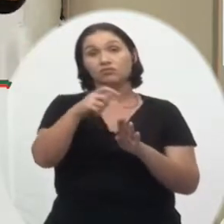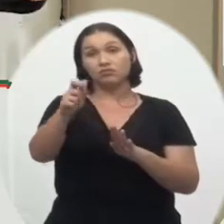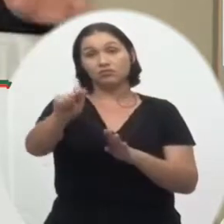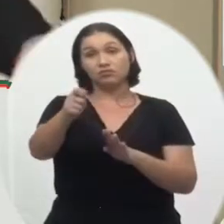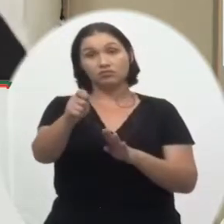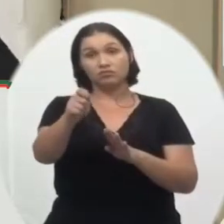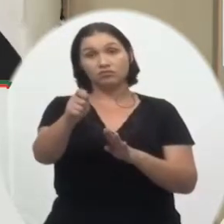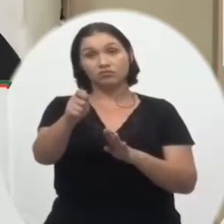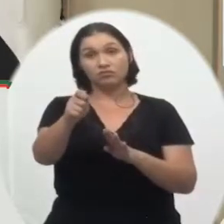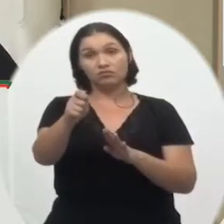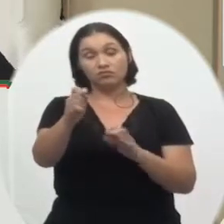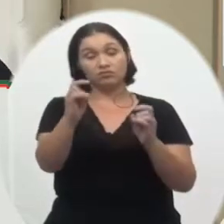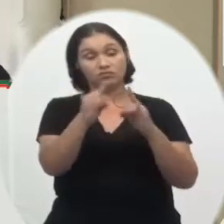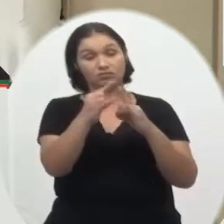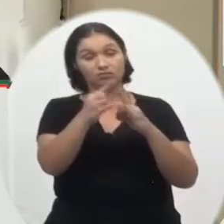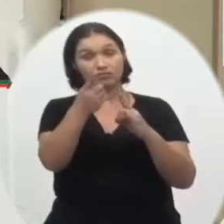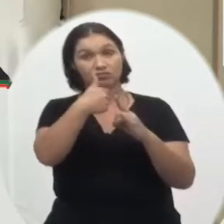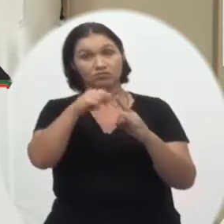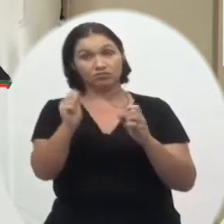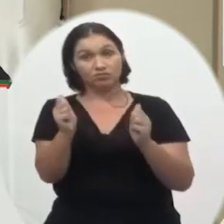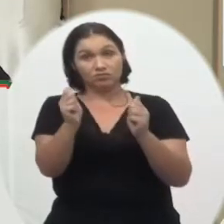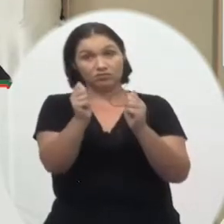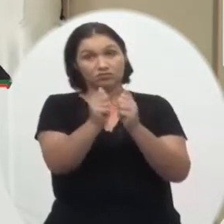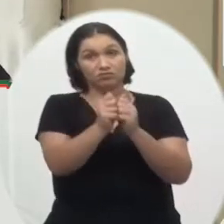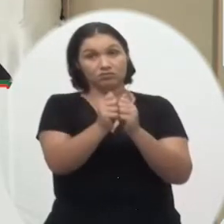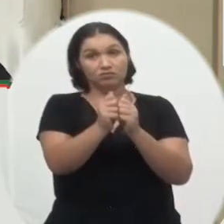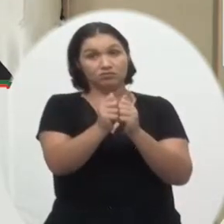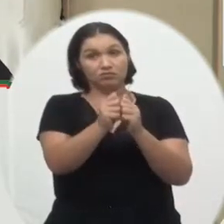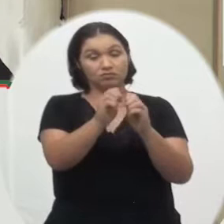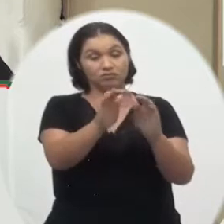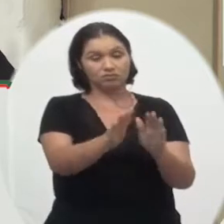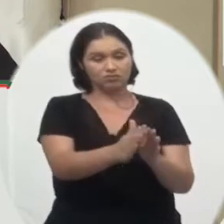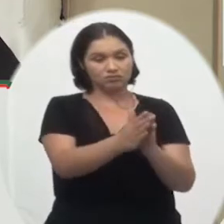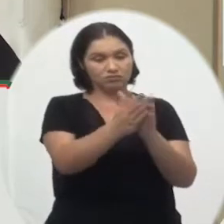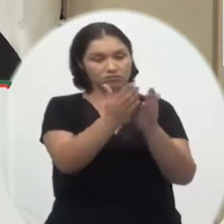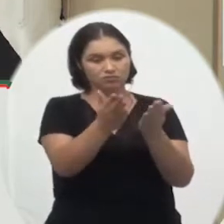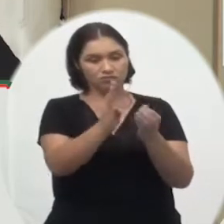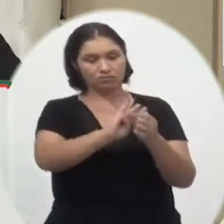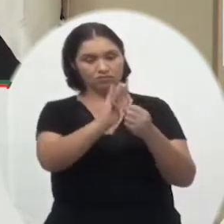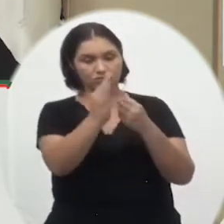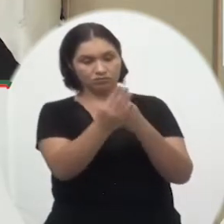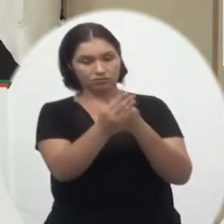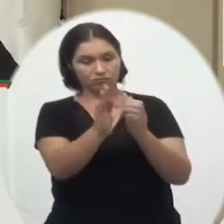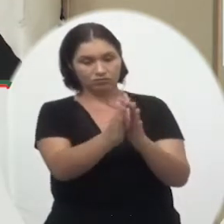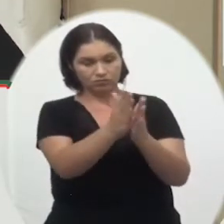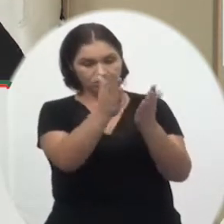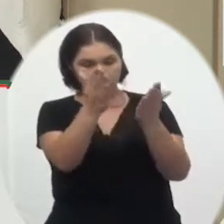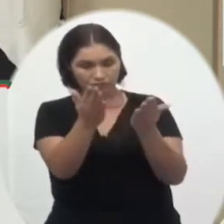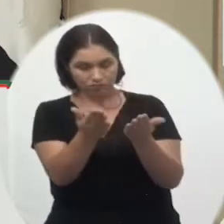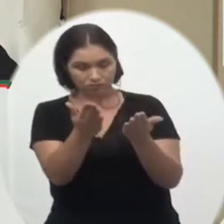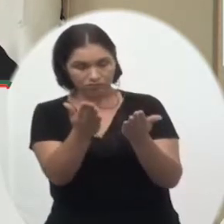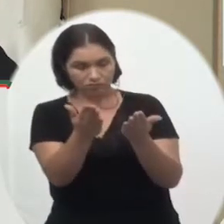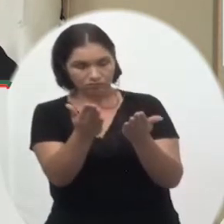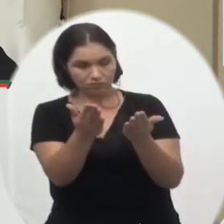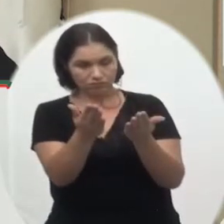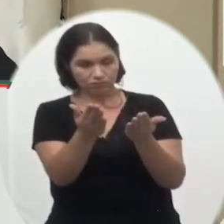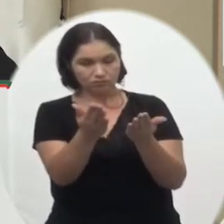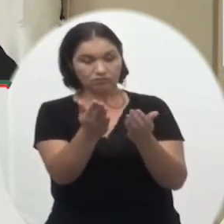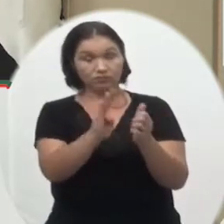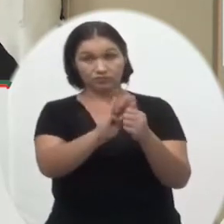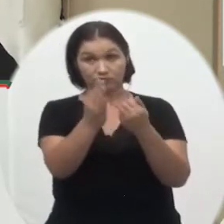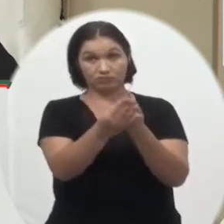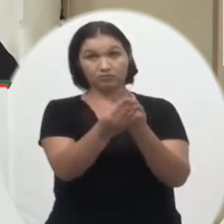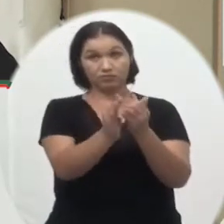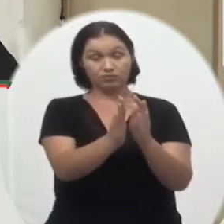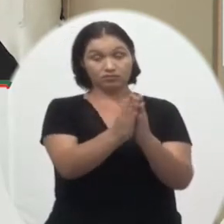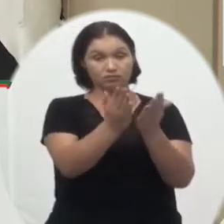daqui agora, vamos lá, pegamos a pasta do Vosocris, e a gente mostra tudo que tem lá dentro, tudo, até porque lá é uma